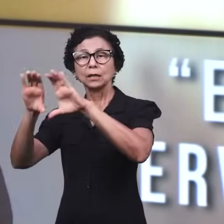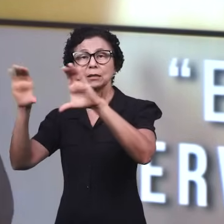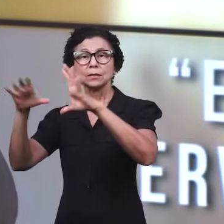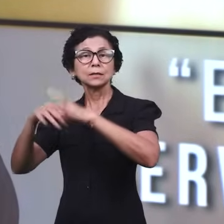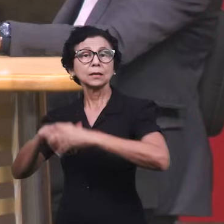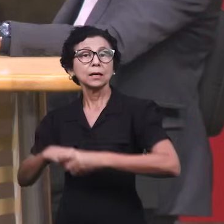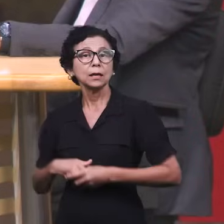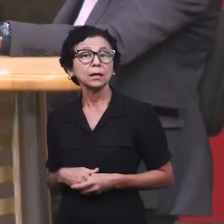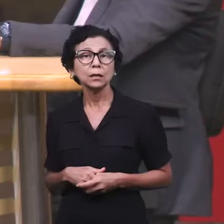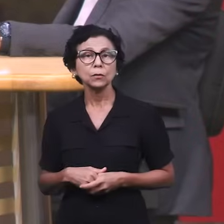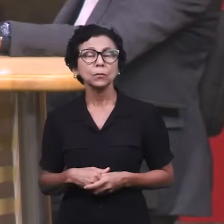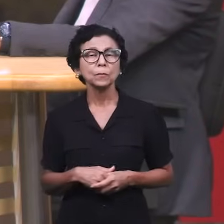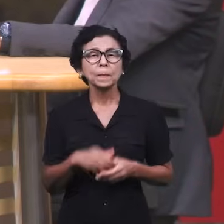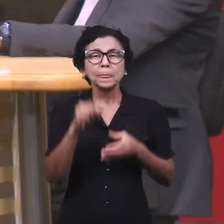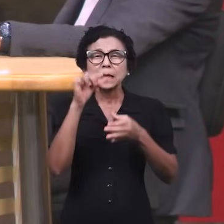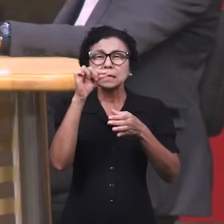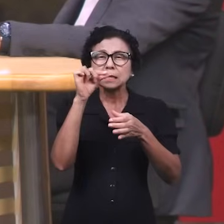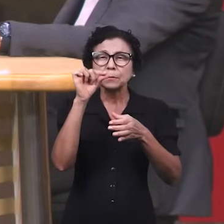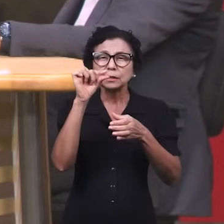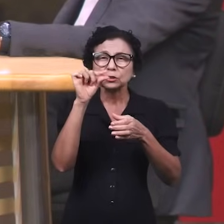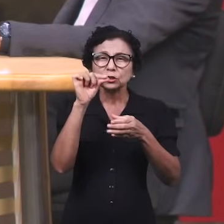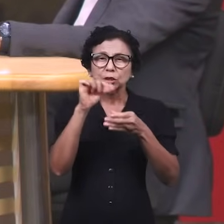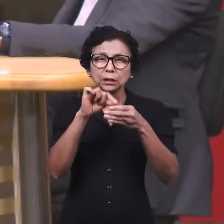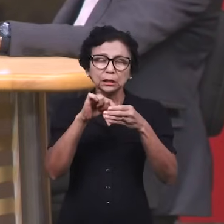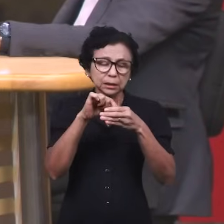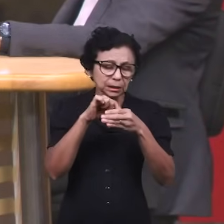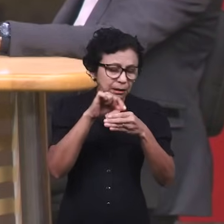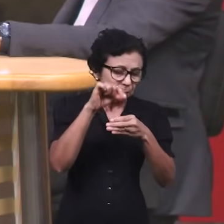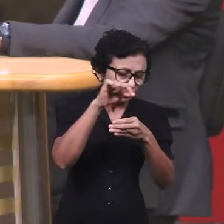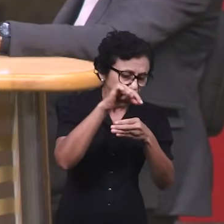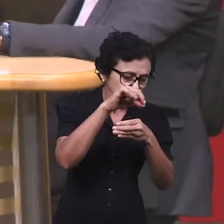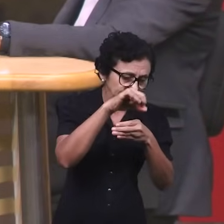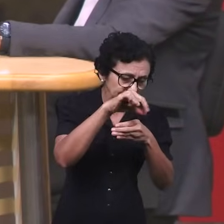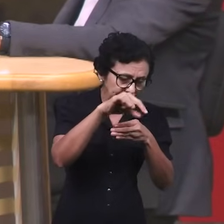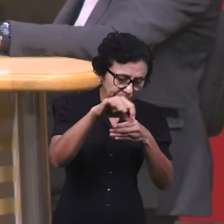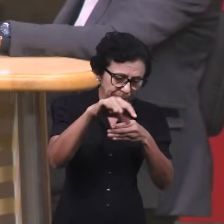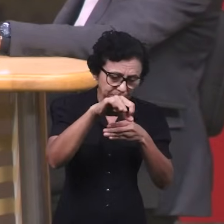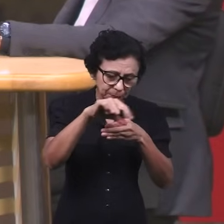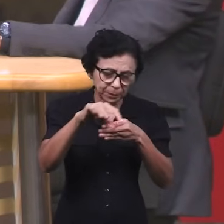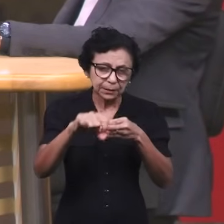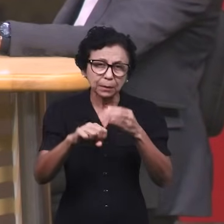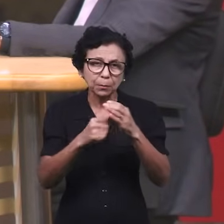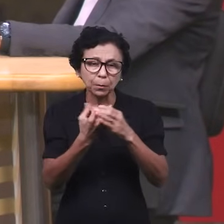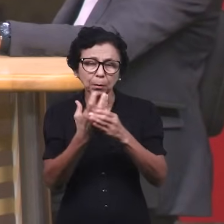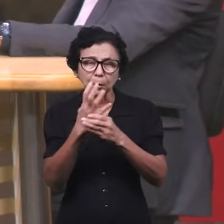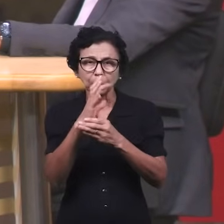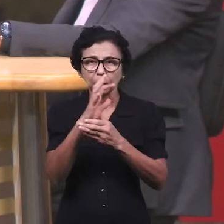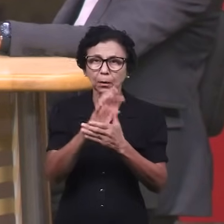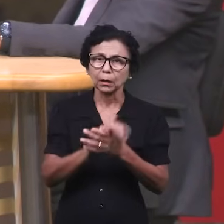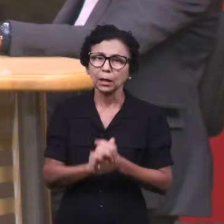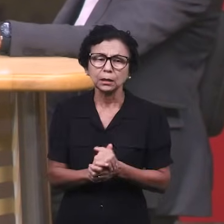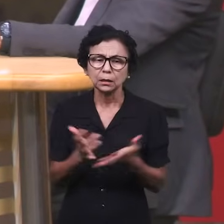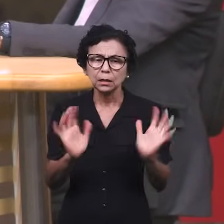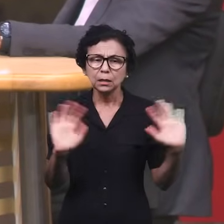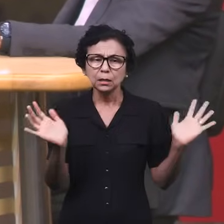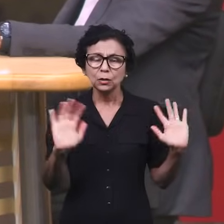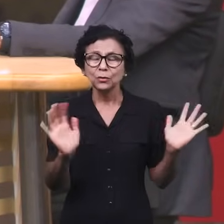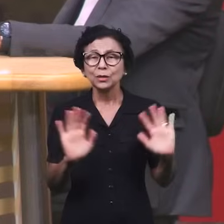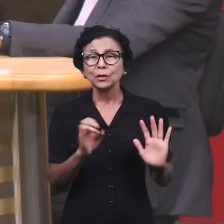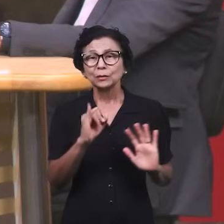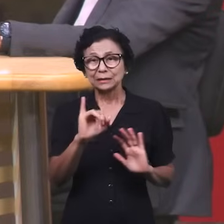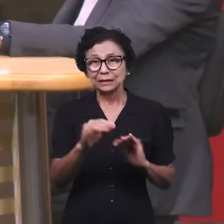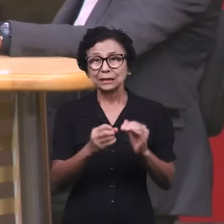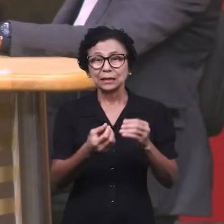e não vão ter vinha e o cuidado preocupação dele quer dizer porque se eles tivesse uma posse uma terra uma plantação eles não